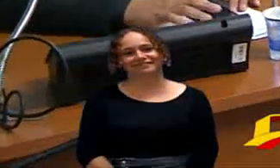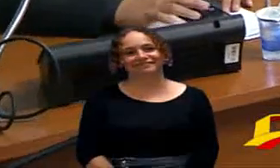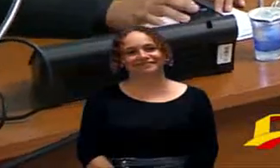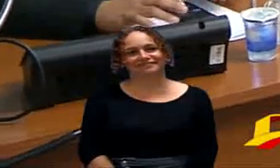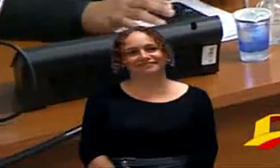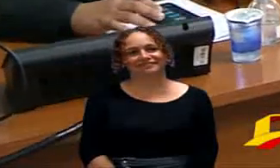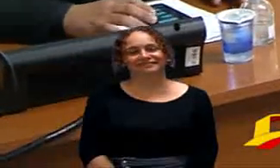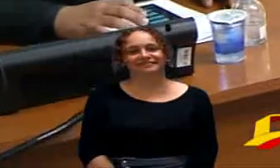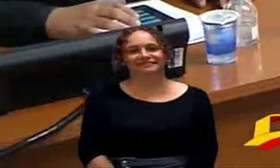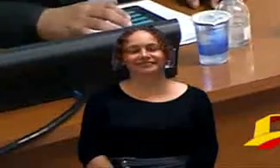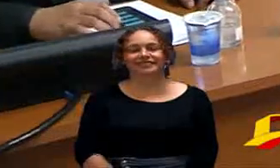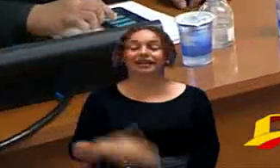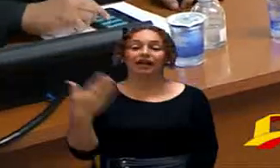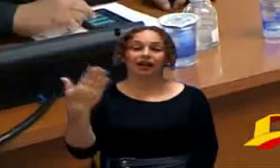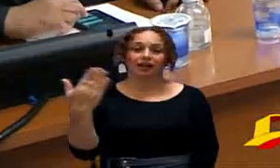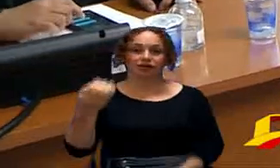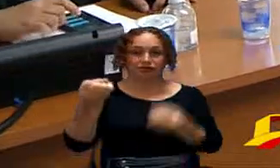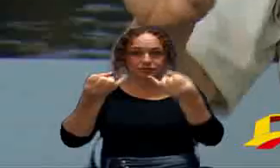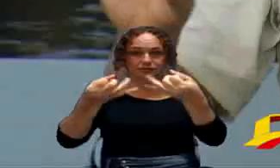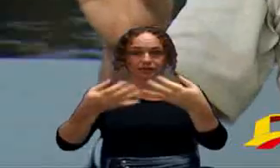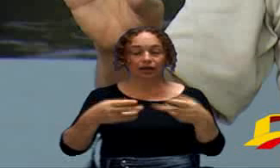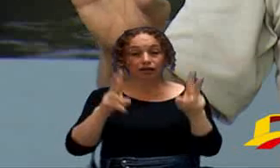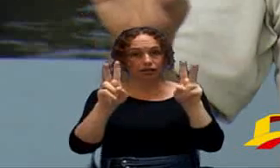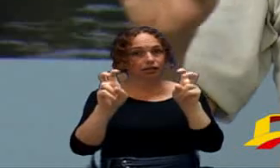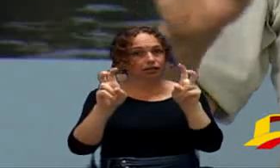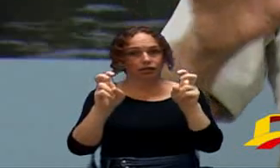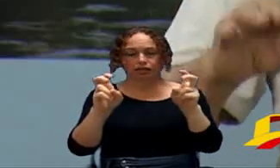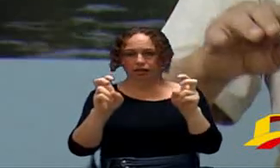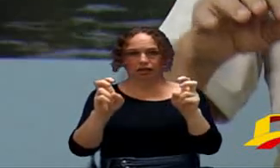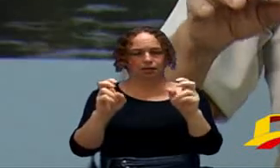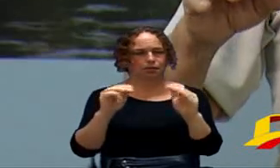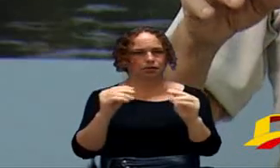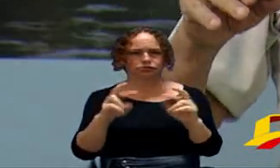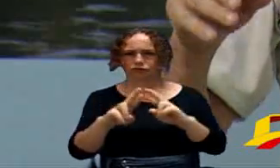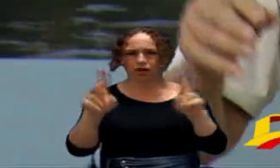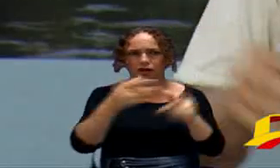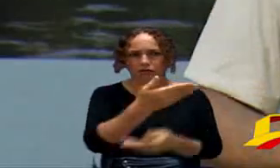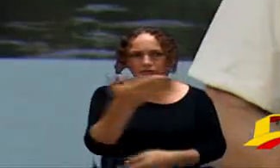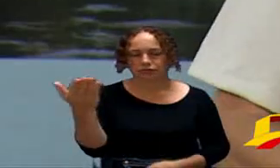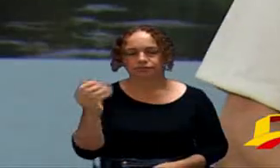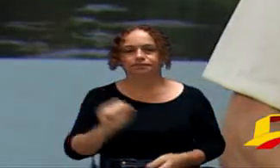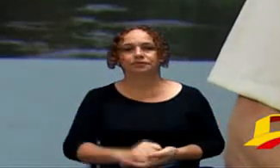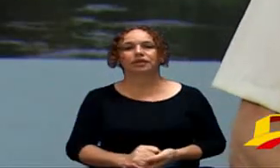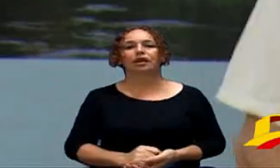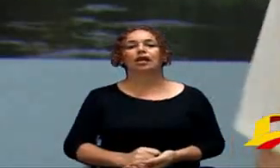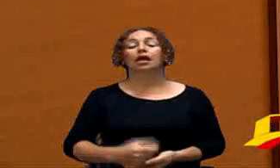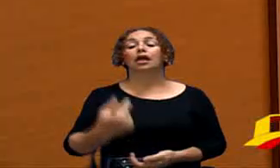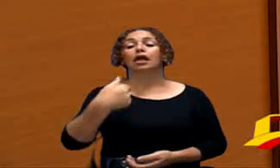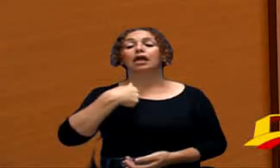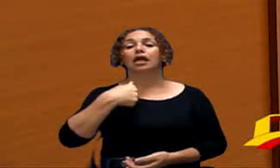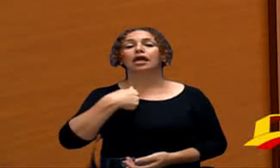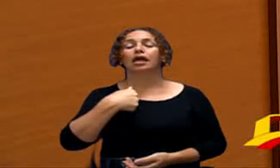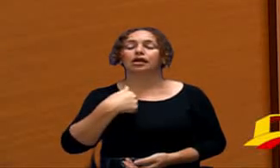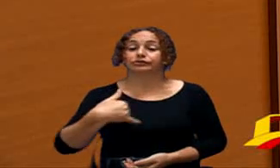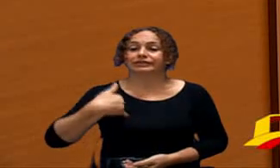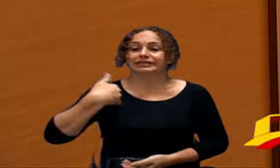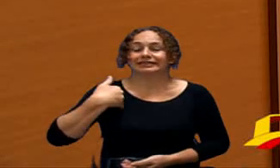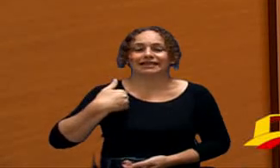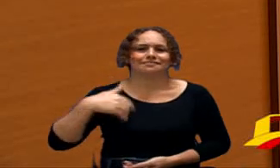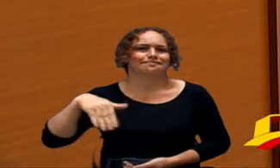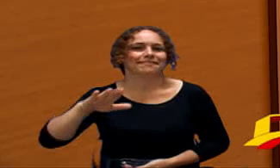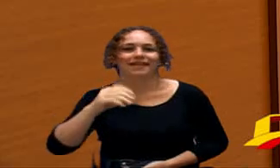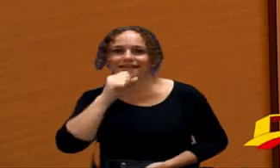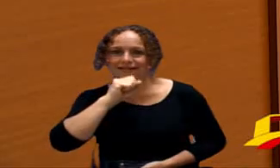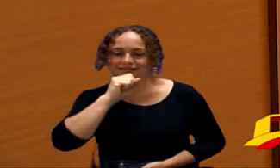Então, eu quero falar um assunto paralelo a tudo aqui. Eu, na qualidade de mais velho do que o Sandro, eu já não